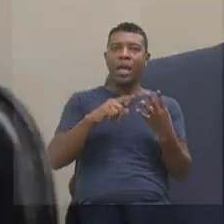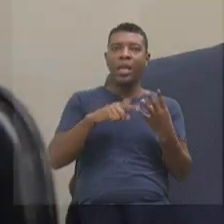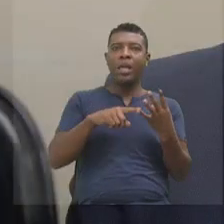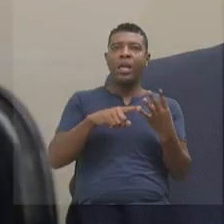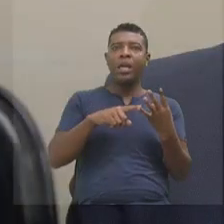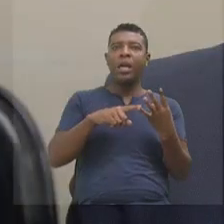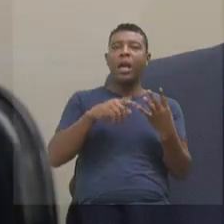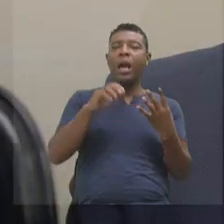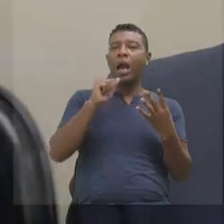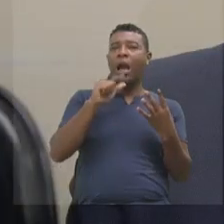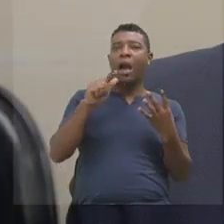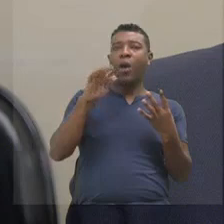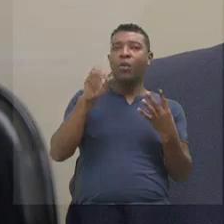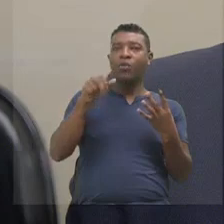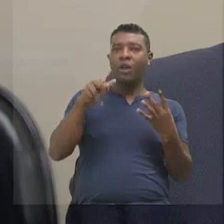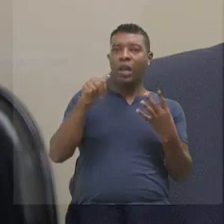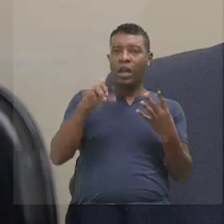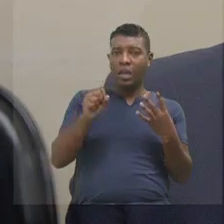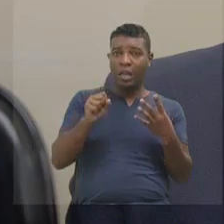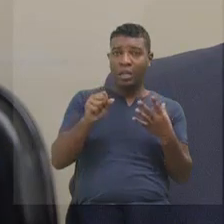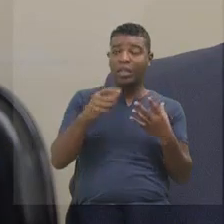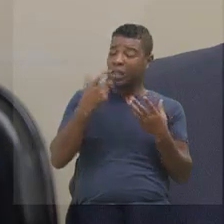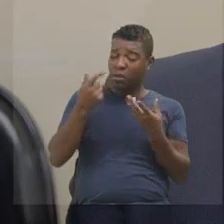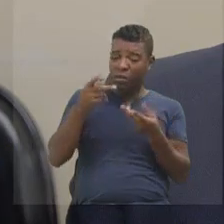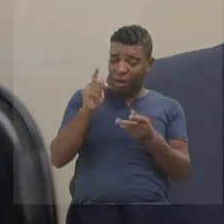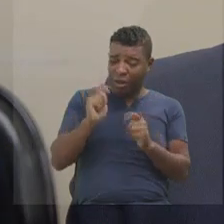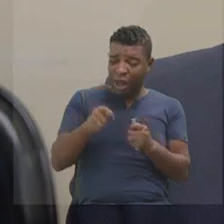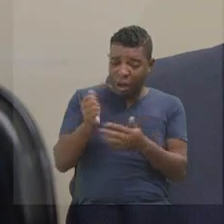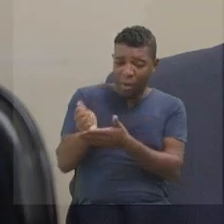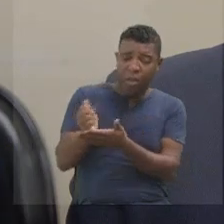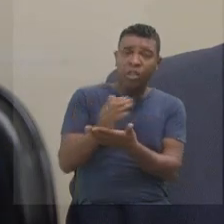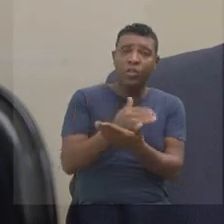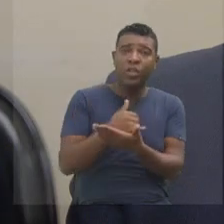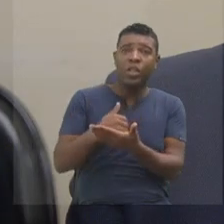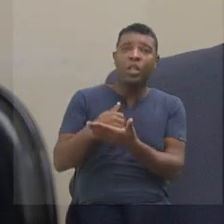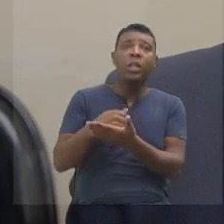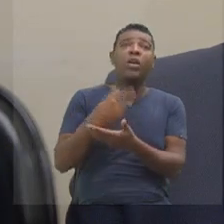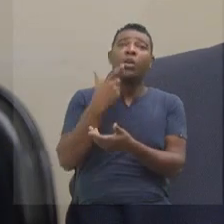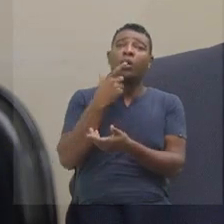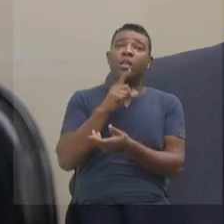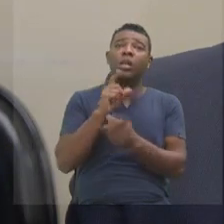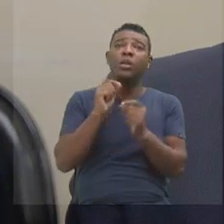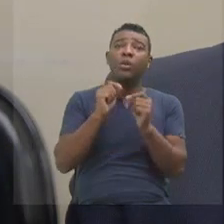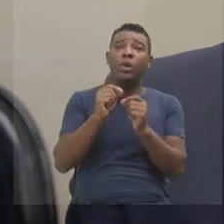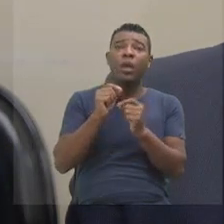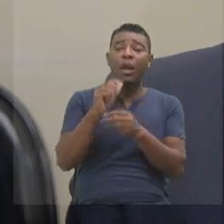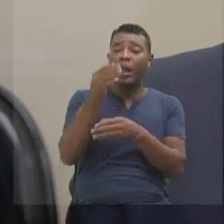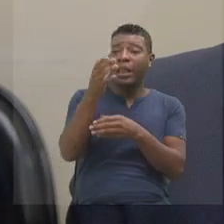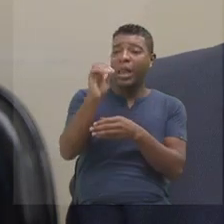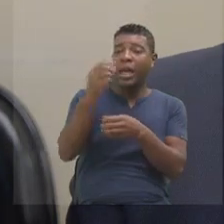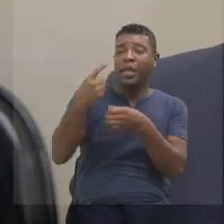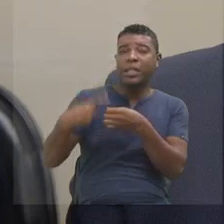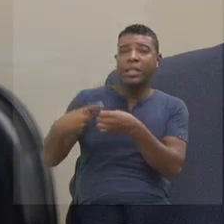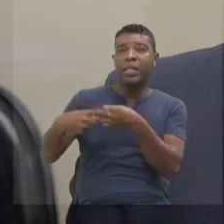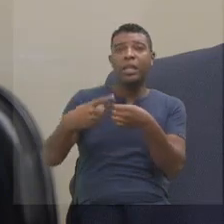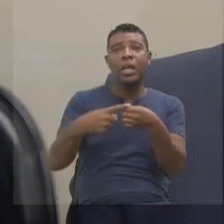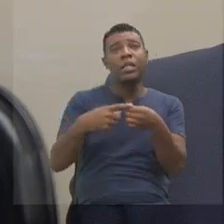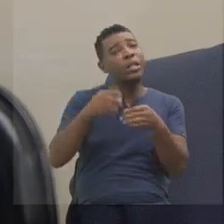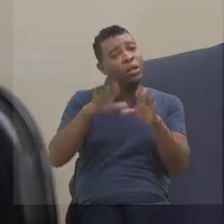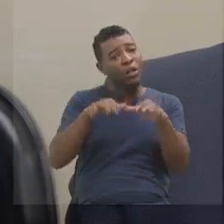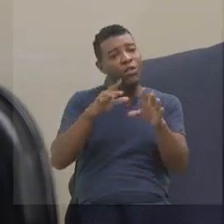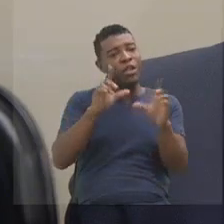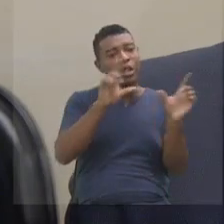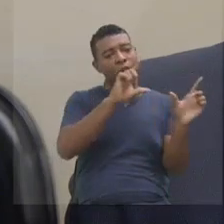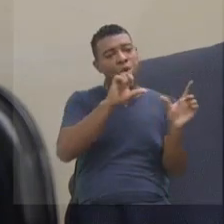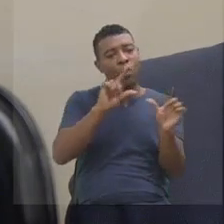mais cinco cidades de média seriam 10 cidades atendendo diminuindo diminuirmos a fila então